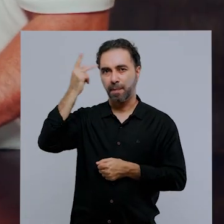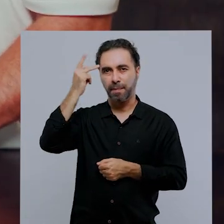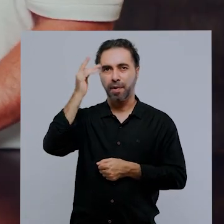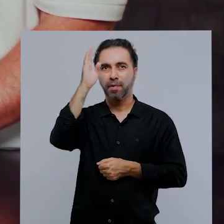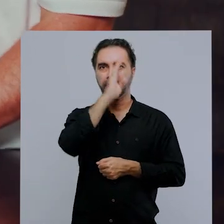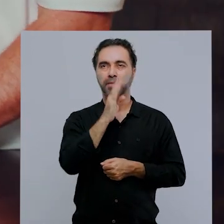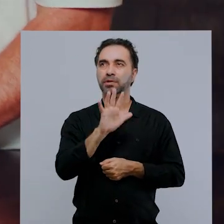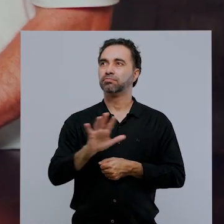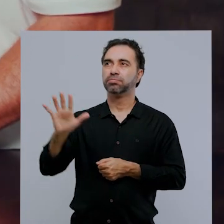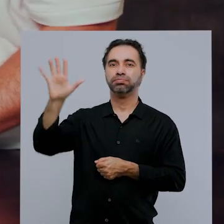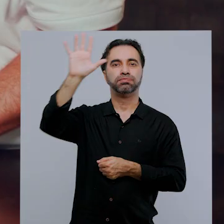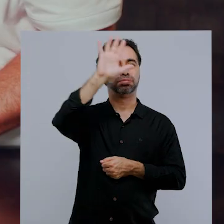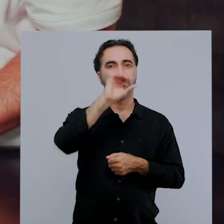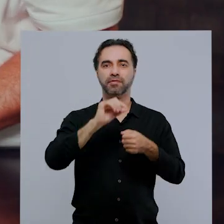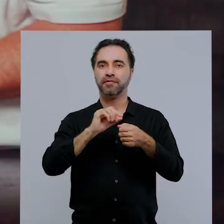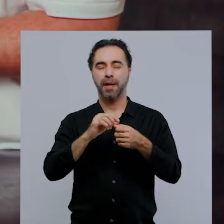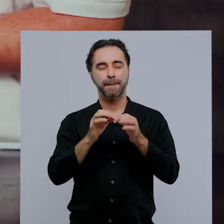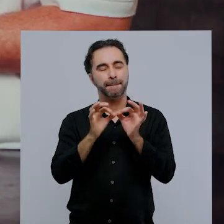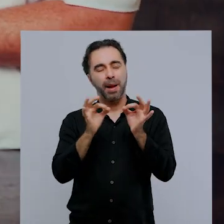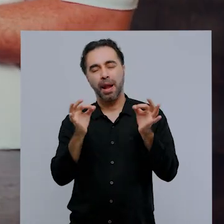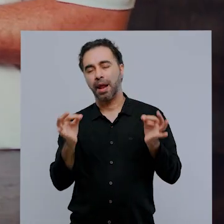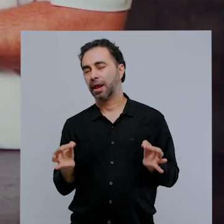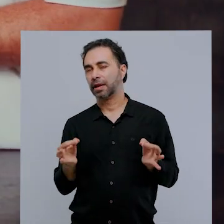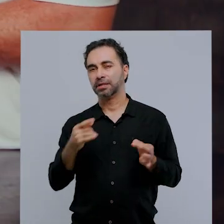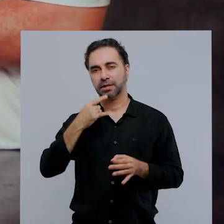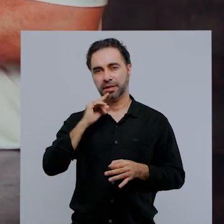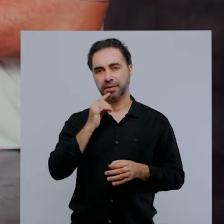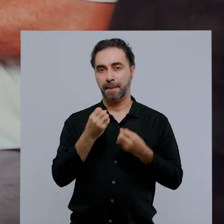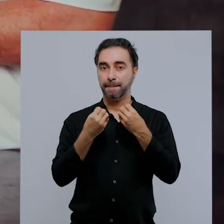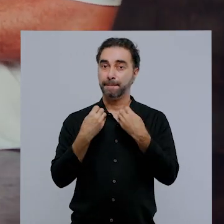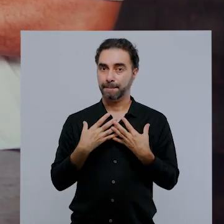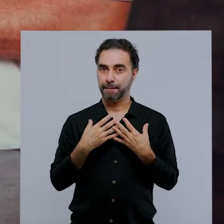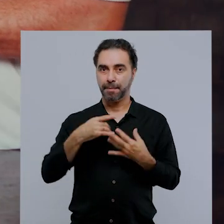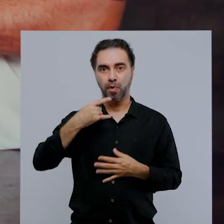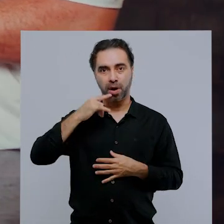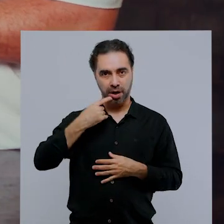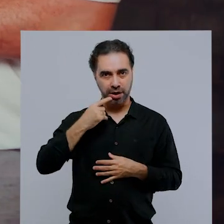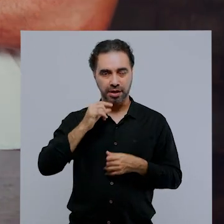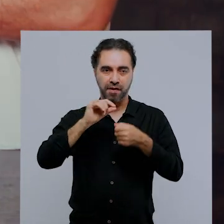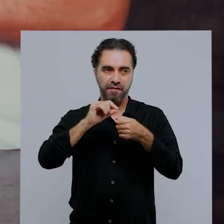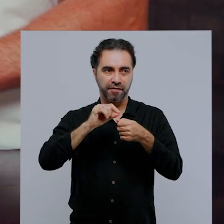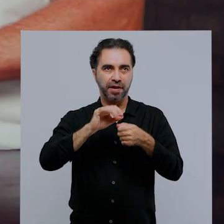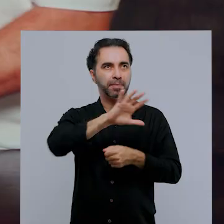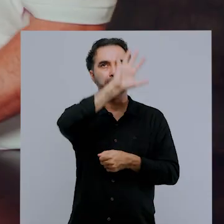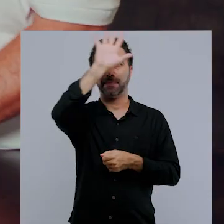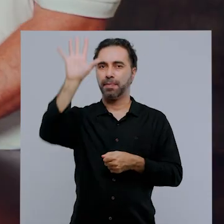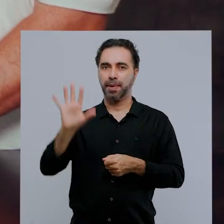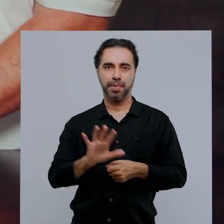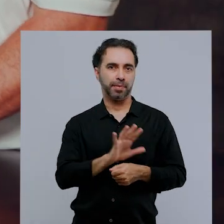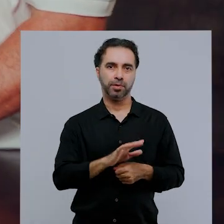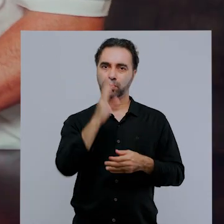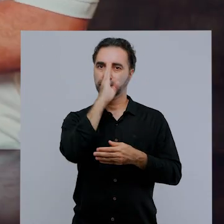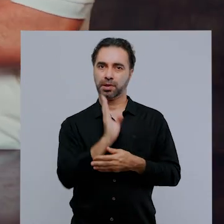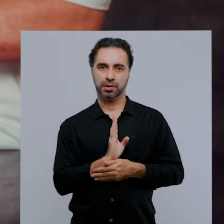o Brasil todo produzem excelentes cachaças, tá? Boas cachaças são produzidas de norte a sul, de leste a oeste do país, tá?